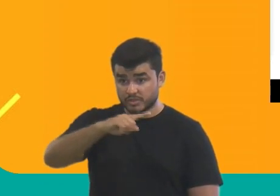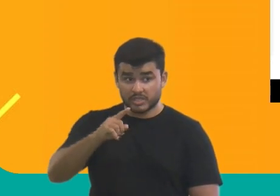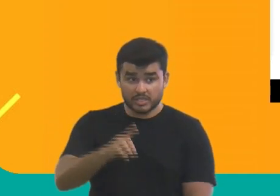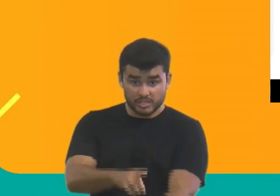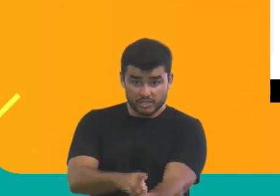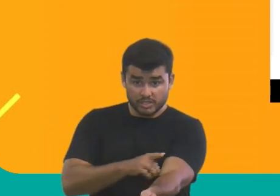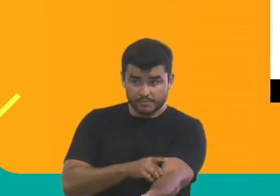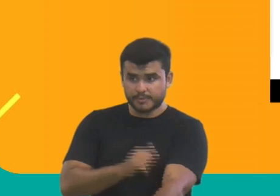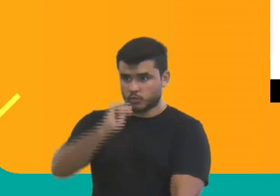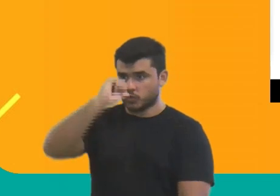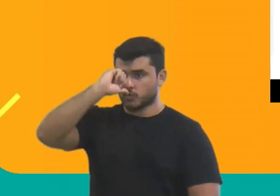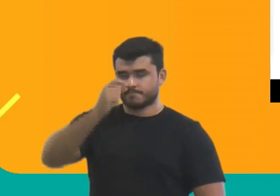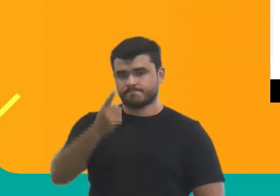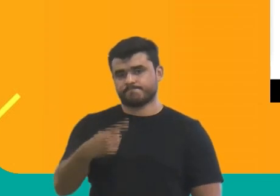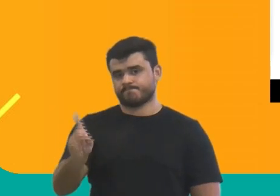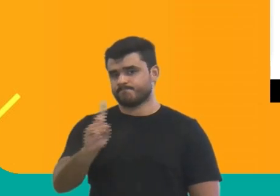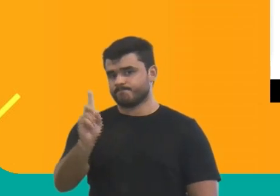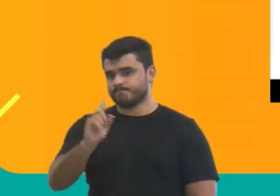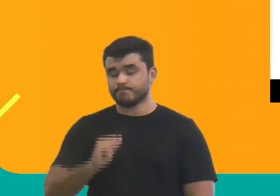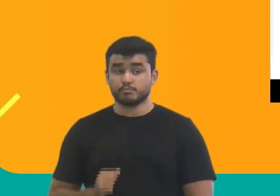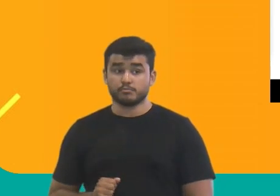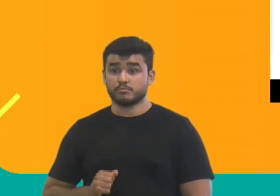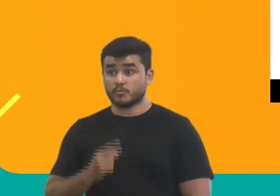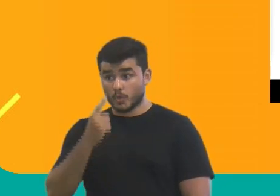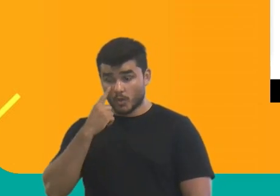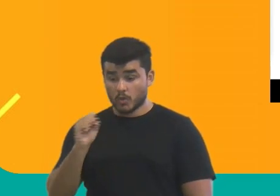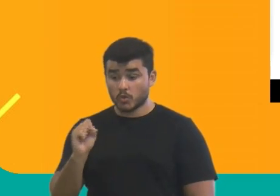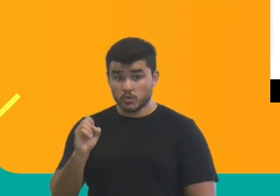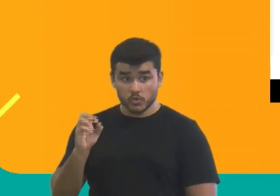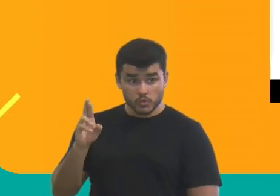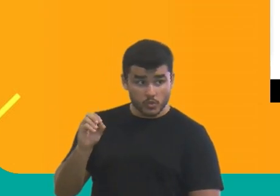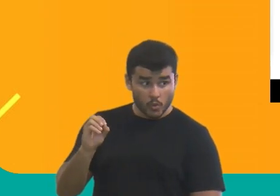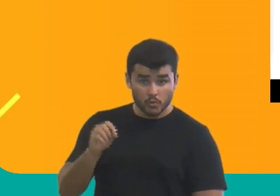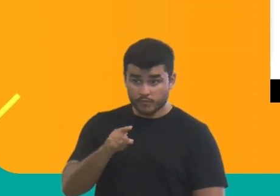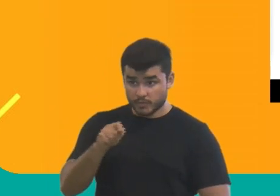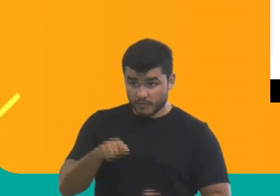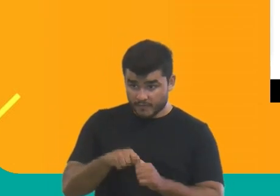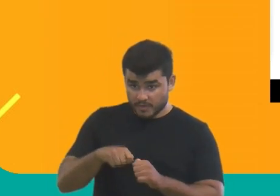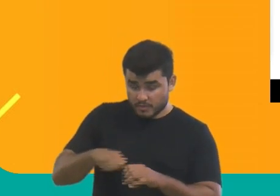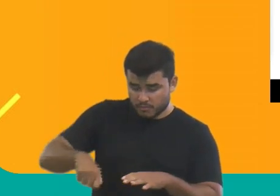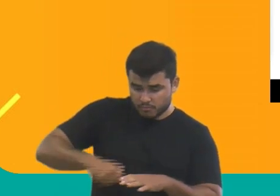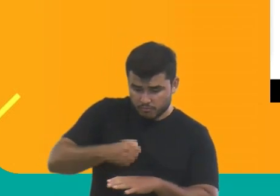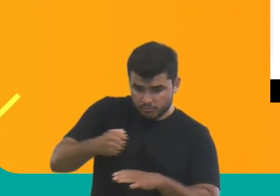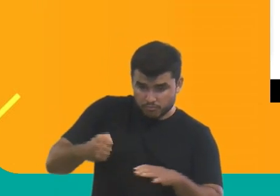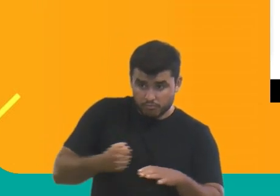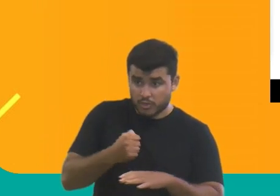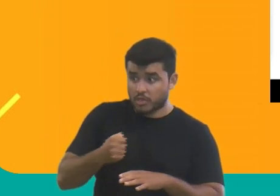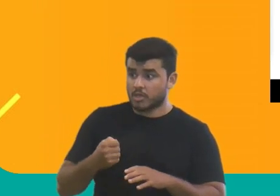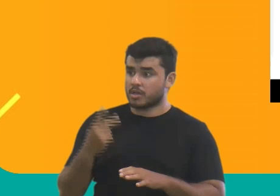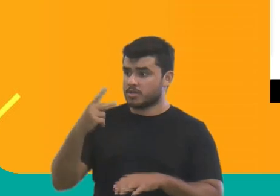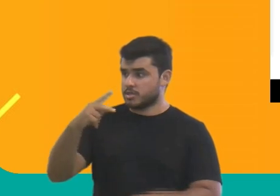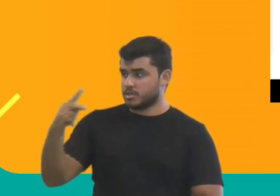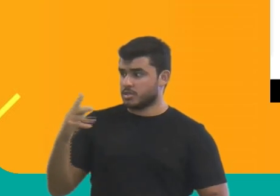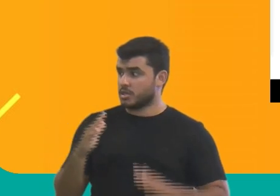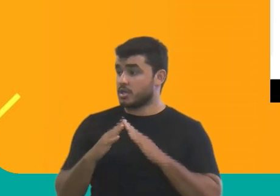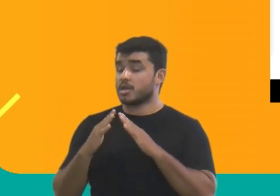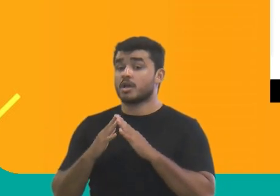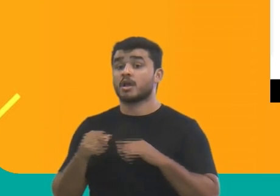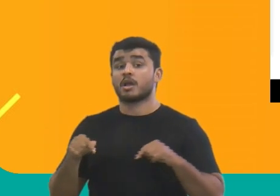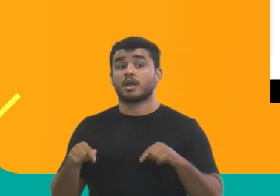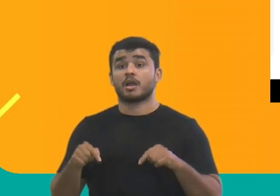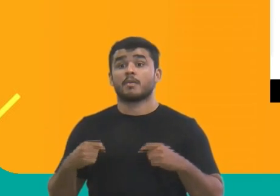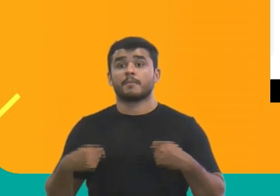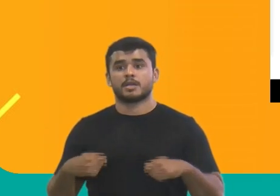diabéticos. As medidas informadas para a preparação do soro caseiro devem ser seguidas com cuidado, pois é necessário que a solução esteja